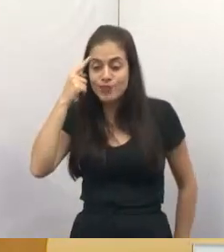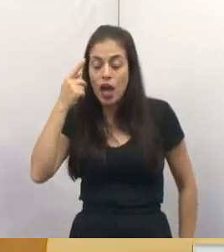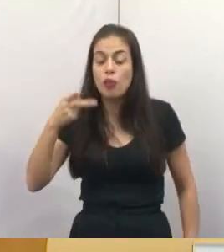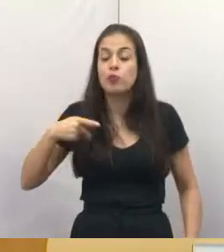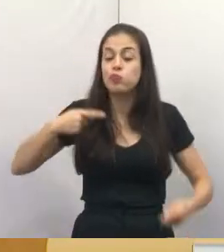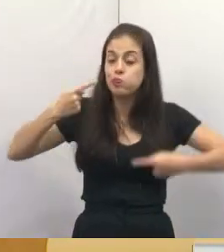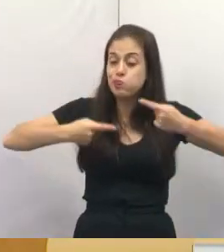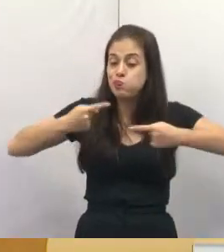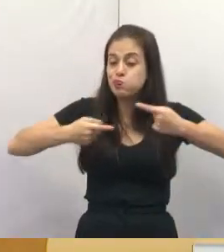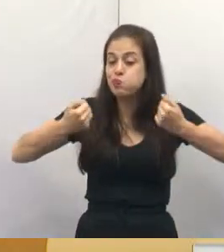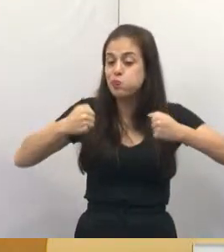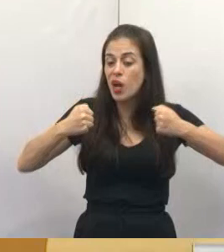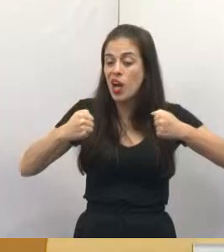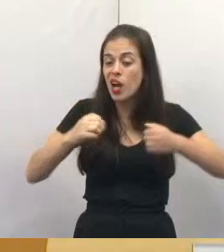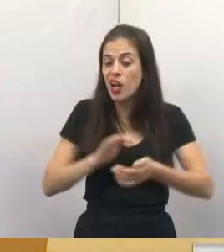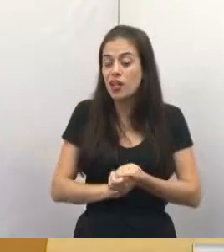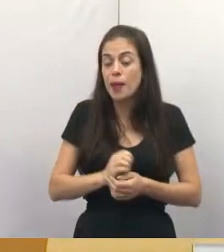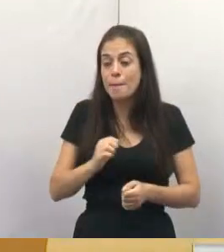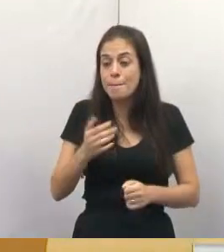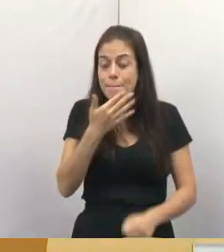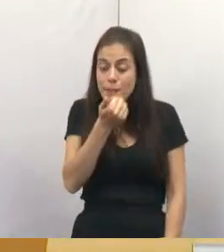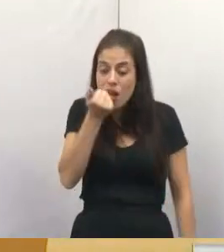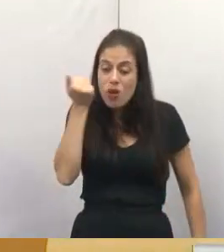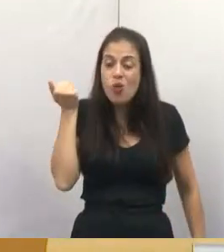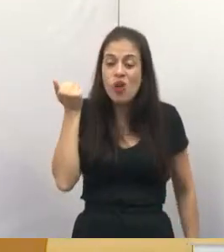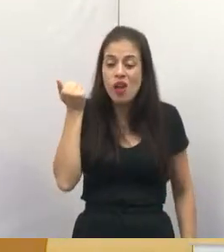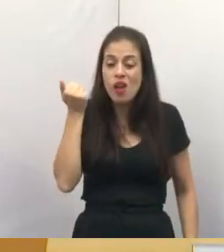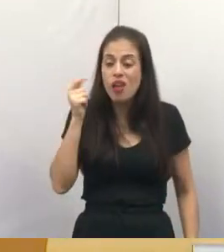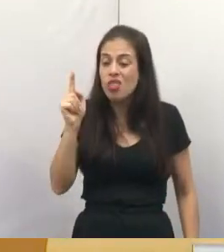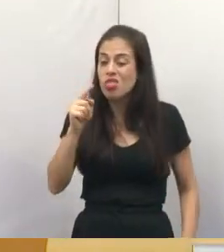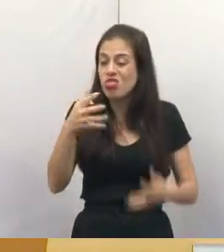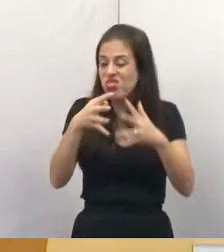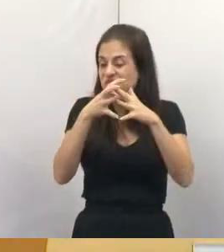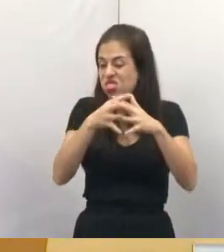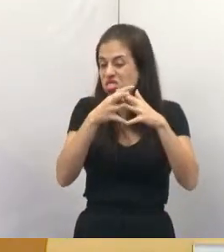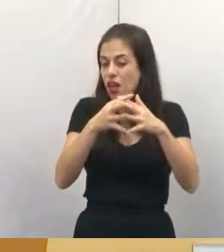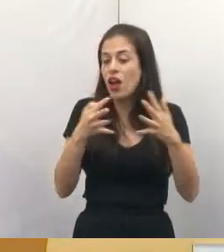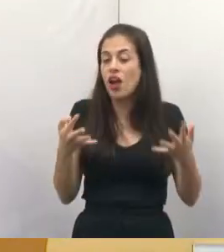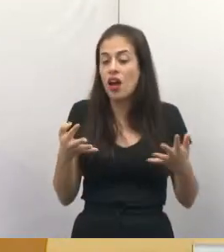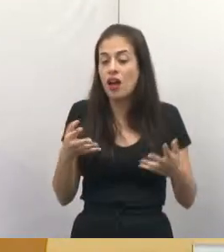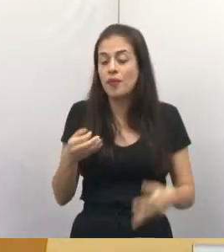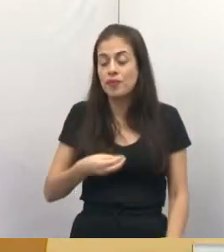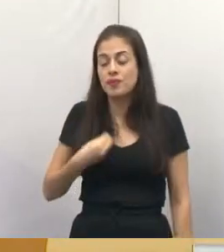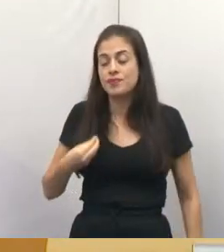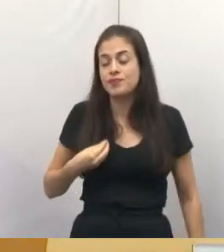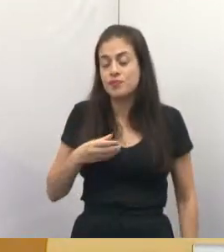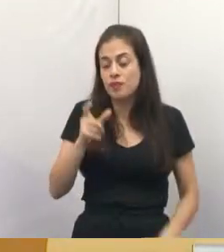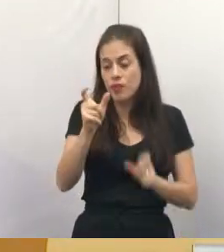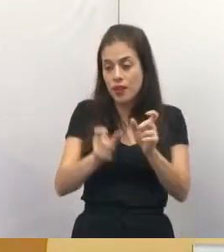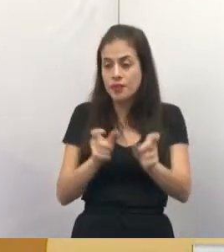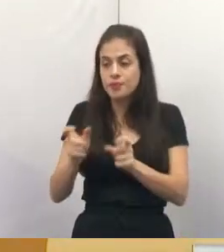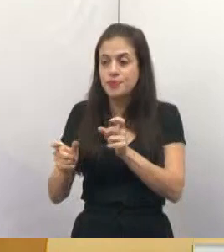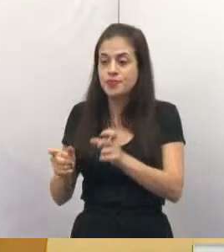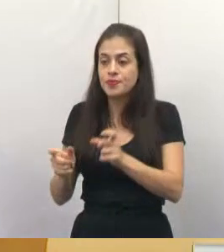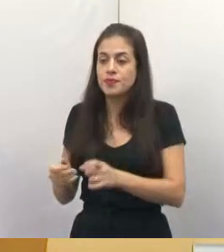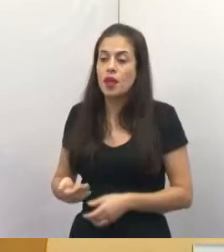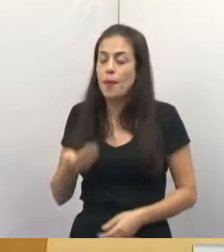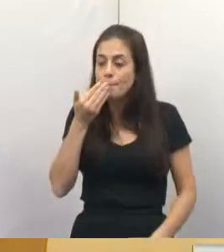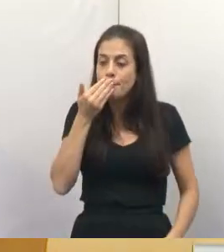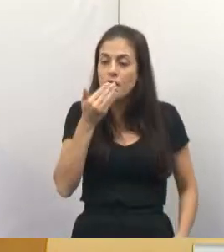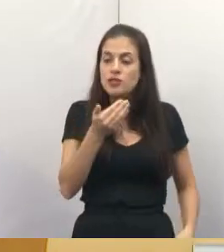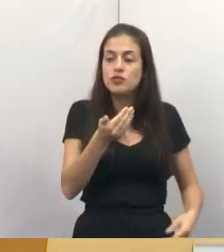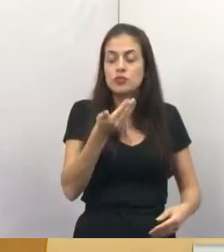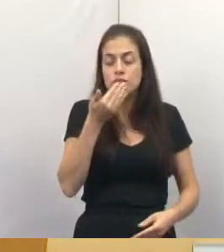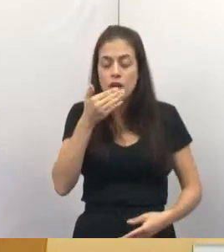que descomplicar, não complicar a vida das pessoas. Então, deixa aí o meu pedido e peço aí o voto favorável